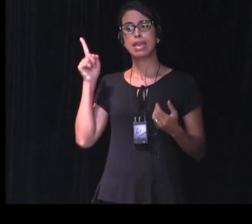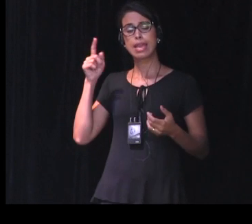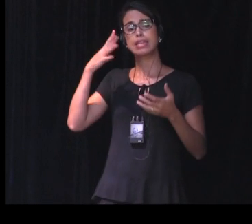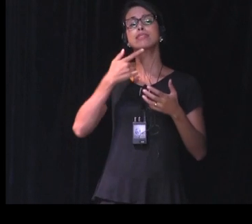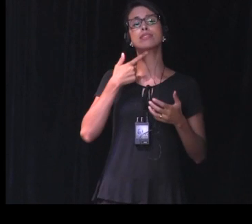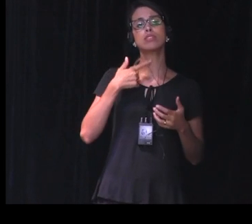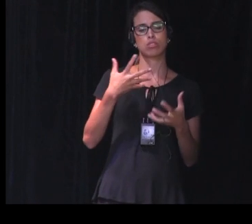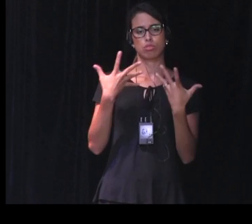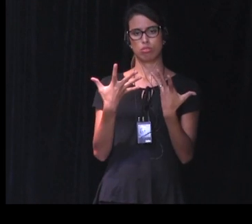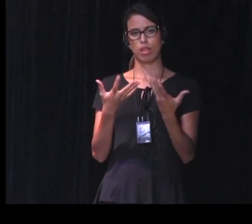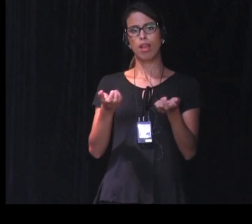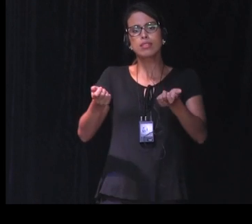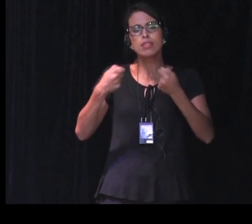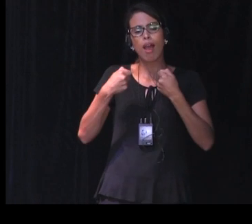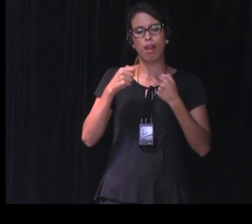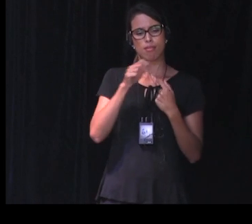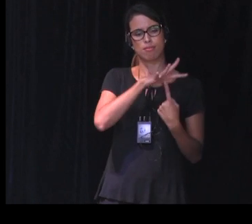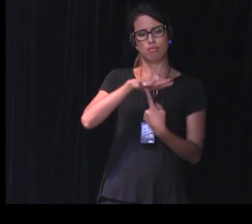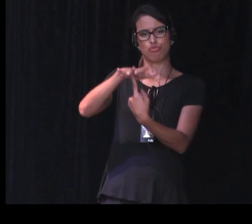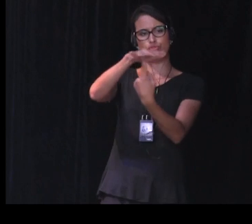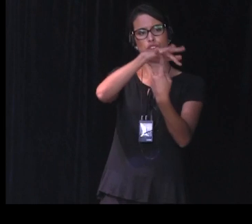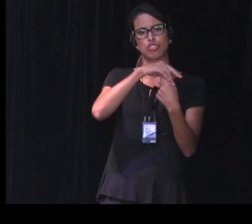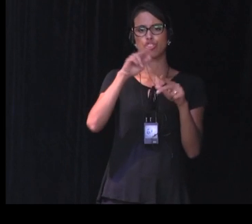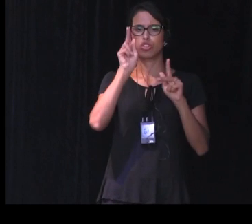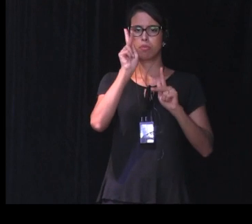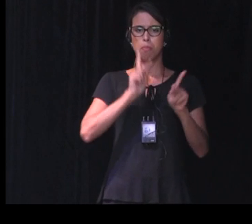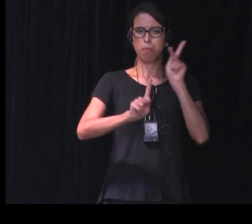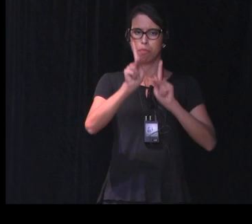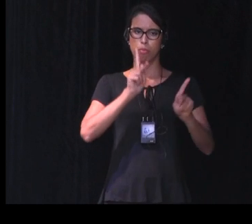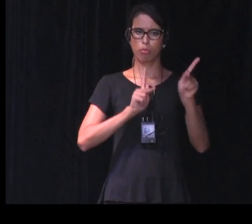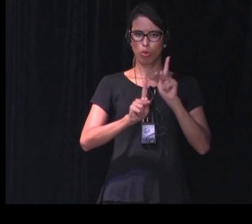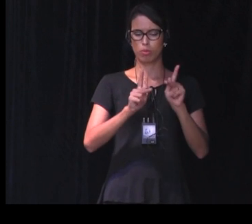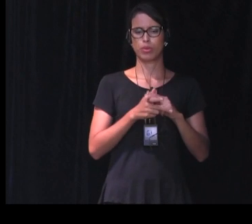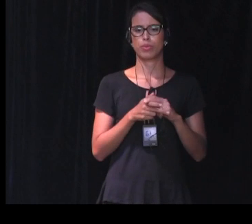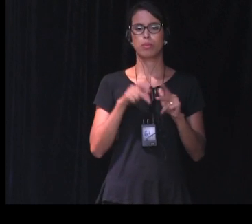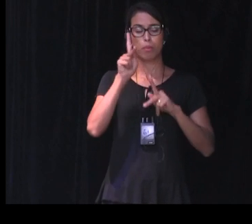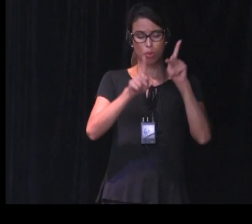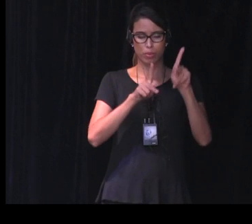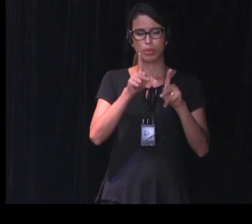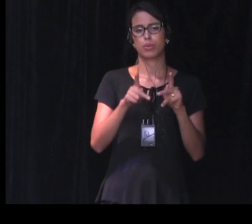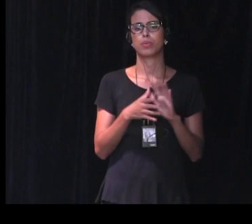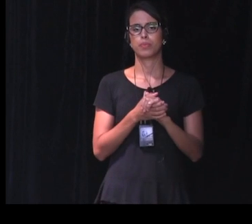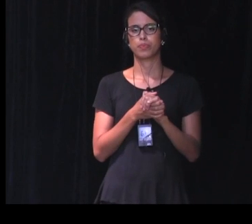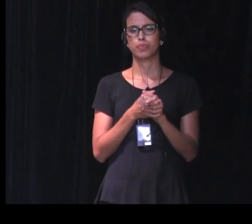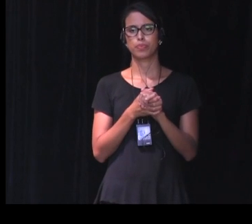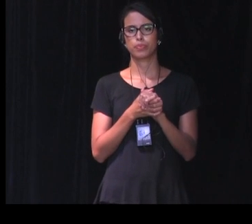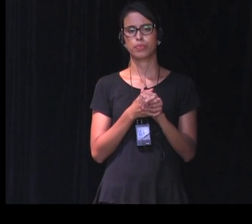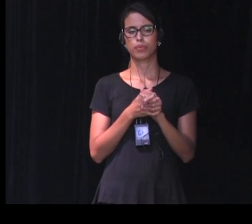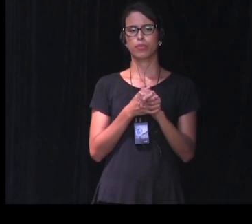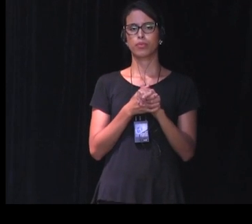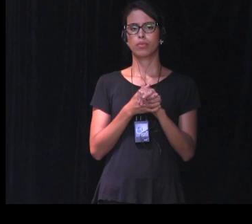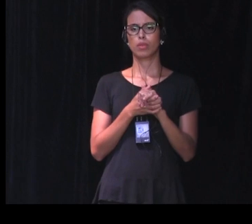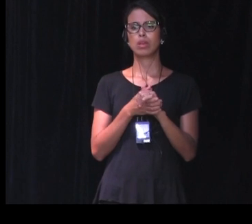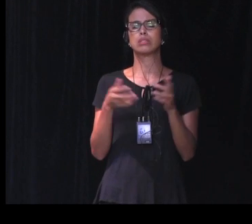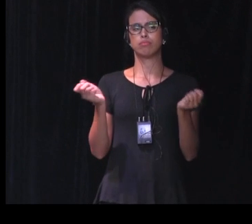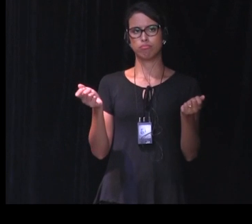transforme num jardim público, porque deveria ser um local onde também